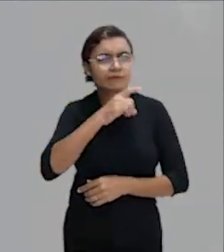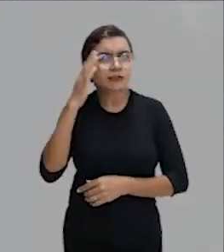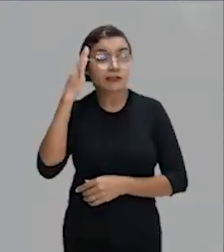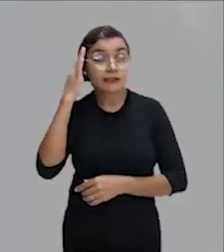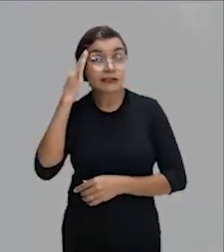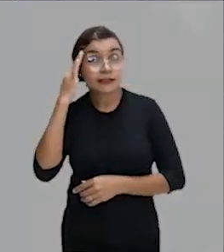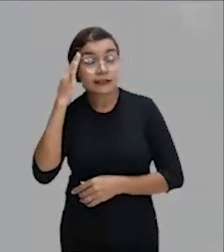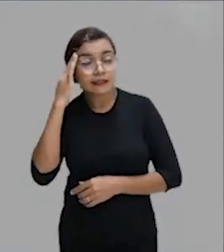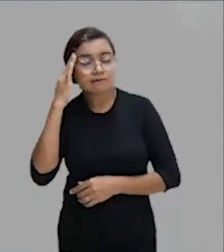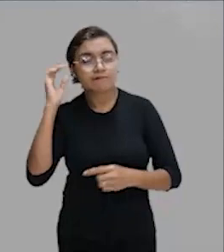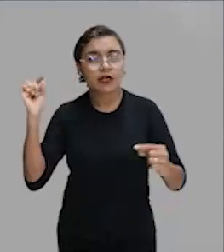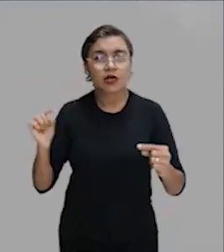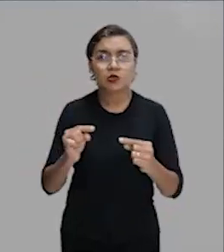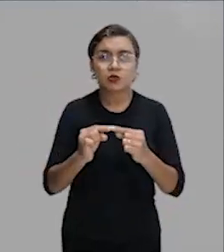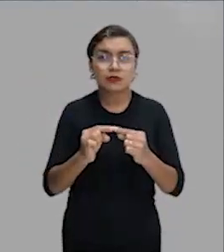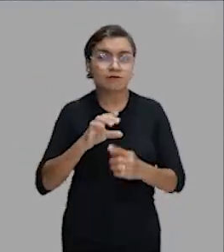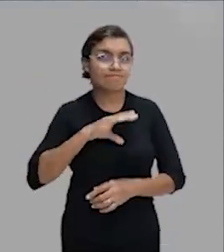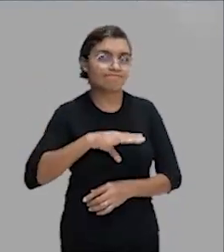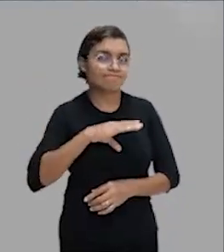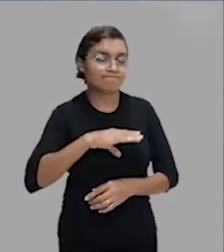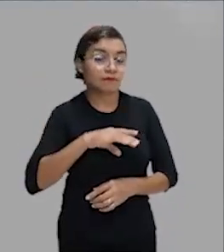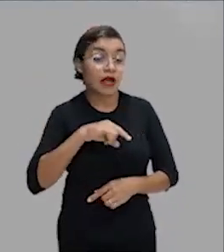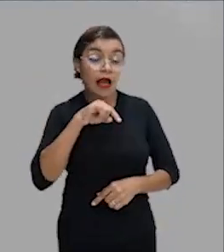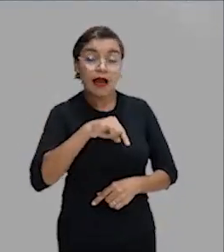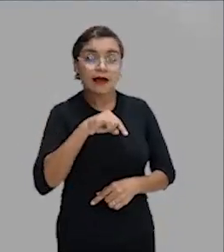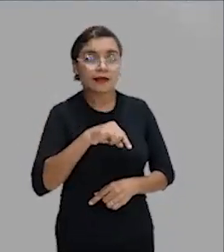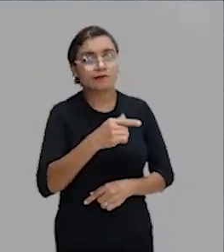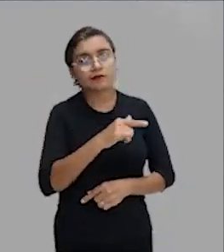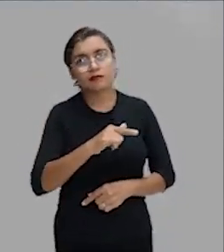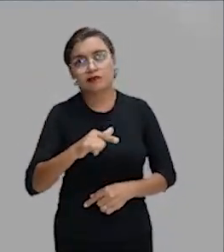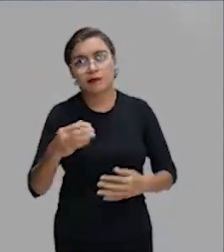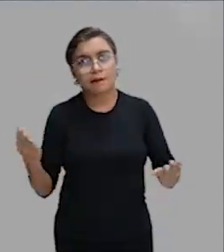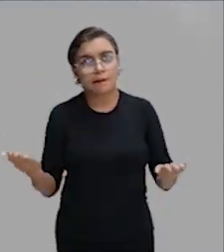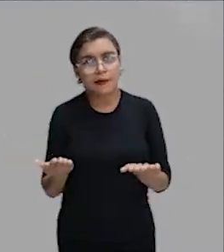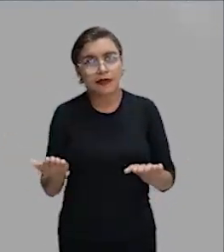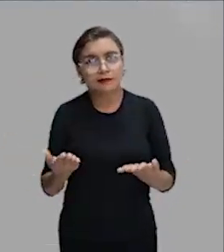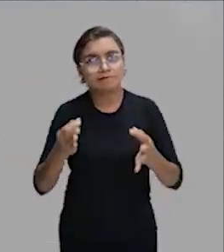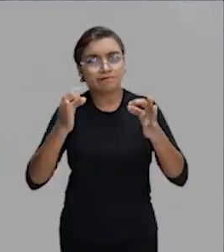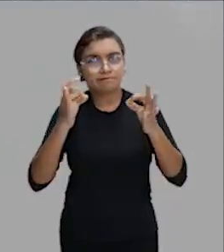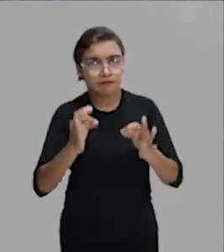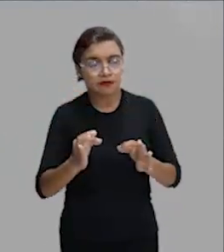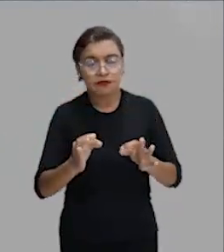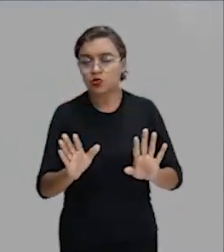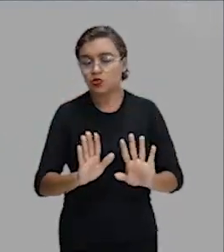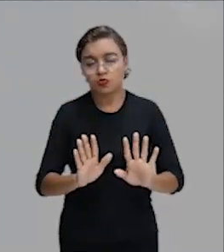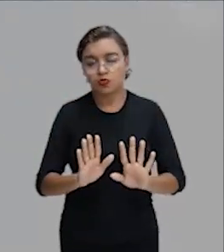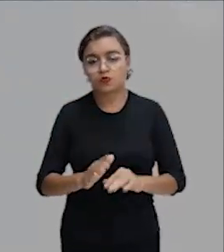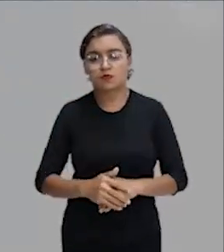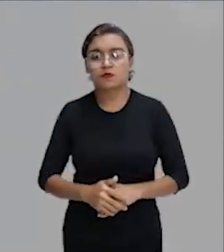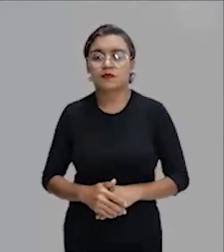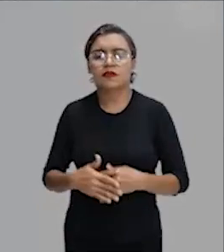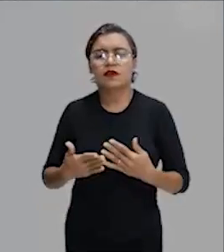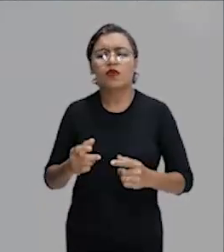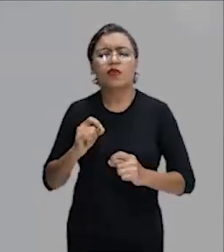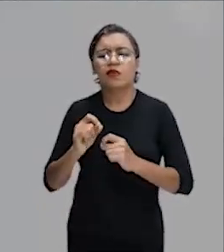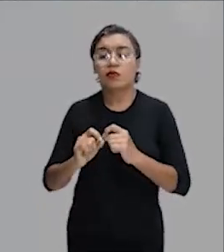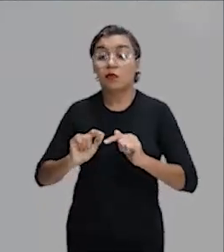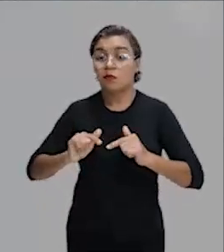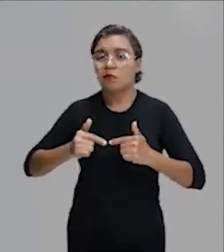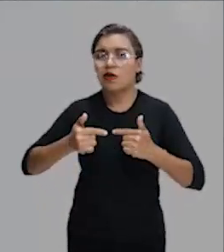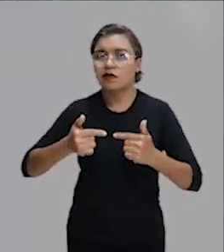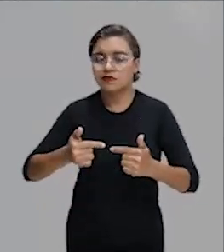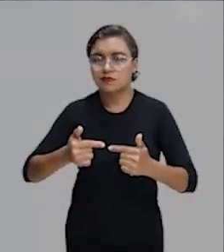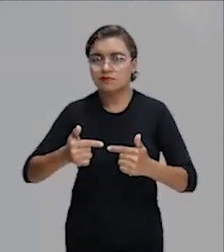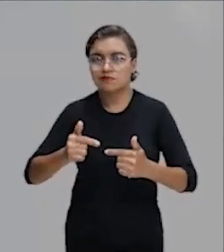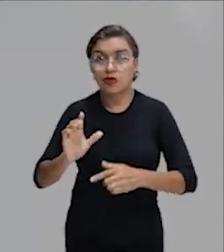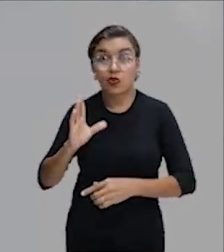língua portuguesa, porque no português nós não temos presente perfeito. Então, qual é a ideia do presente perfeito? É uma ação que acontece